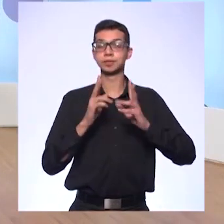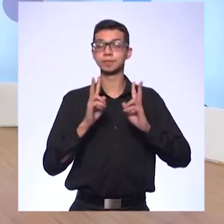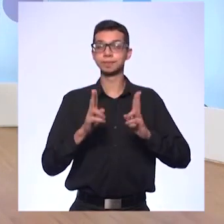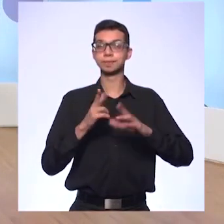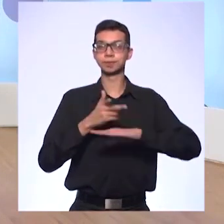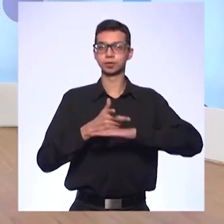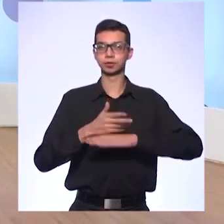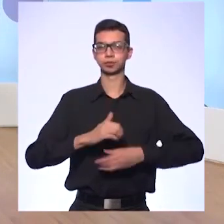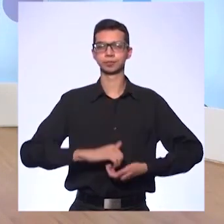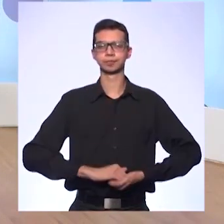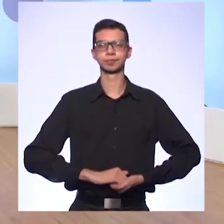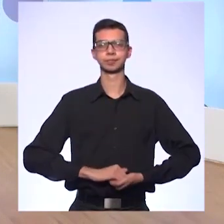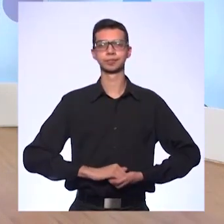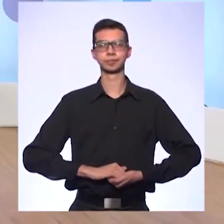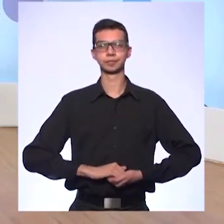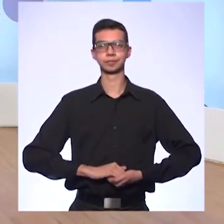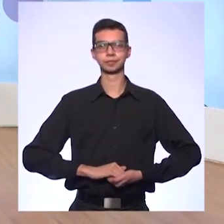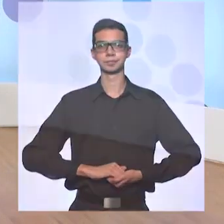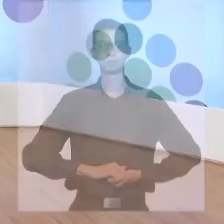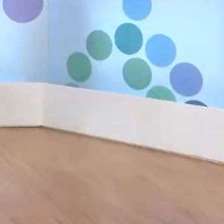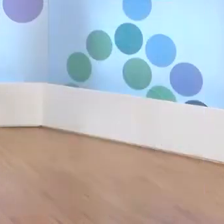vídeo.